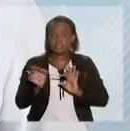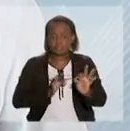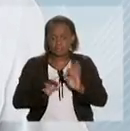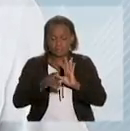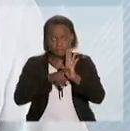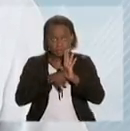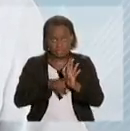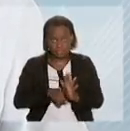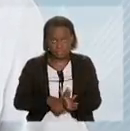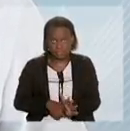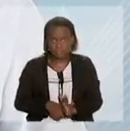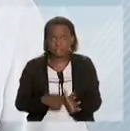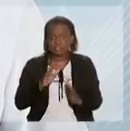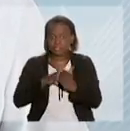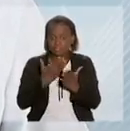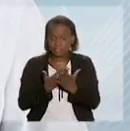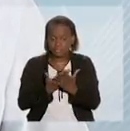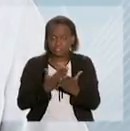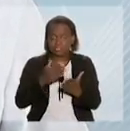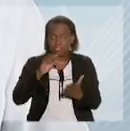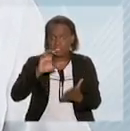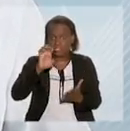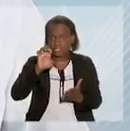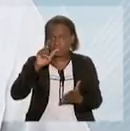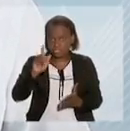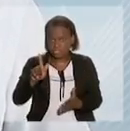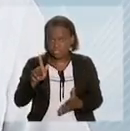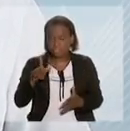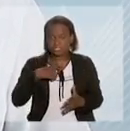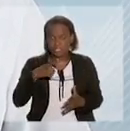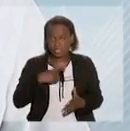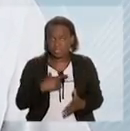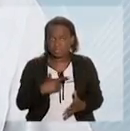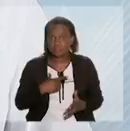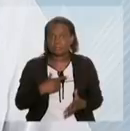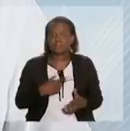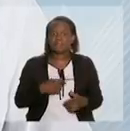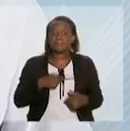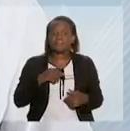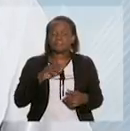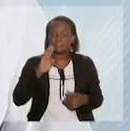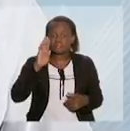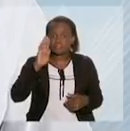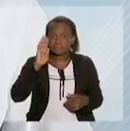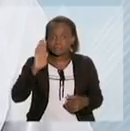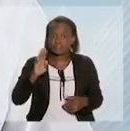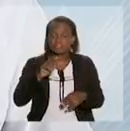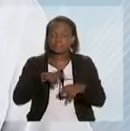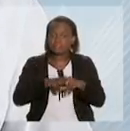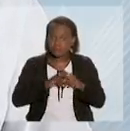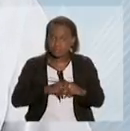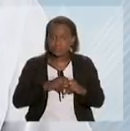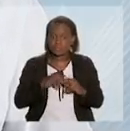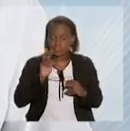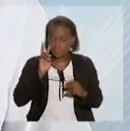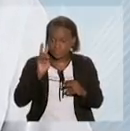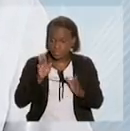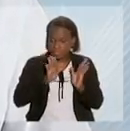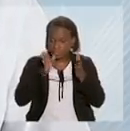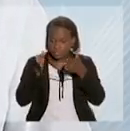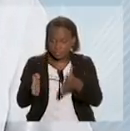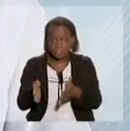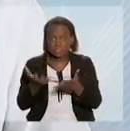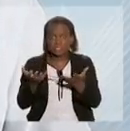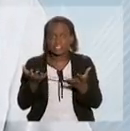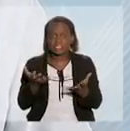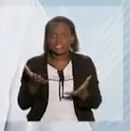sobre o programa de pesquisa que a Escola de Contas e Gestão possui, justamente com esse